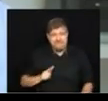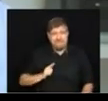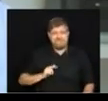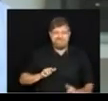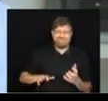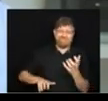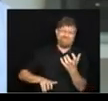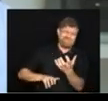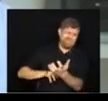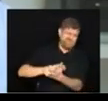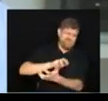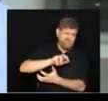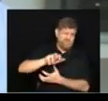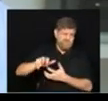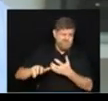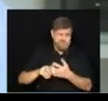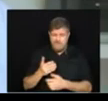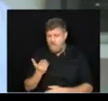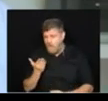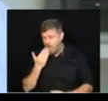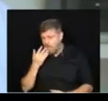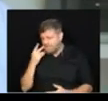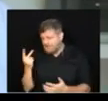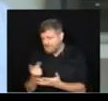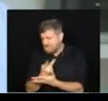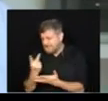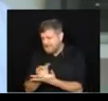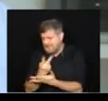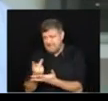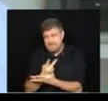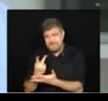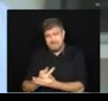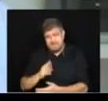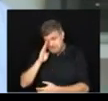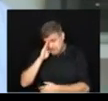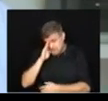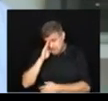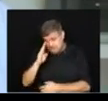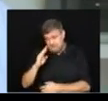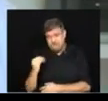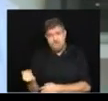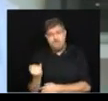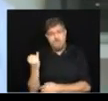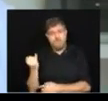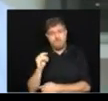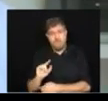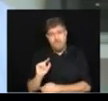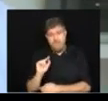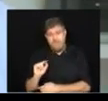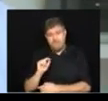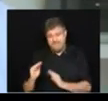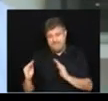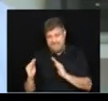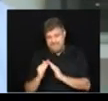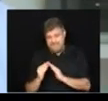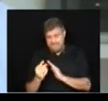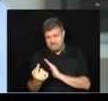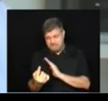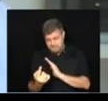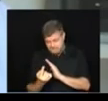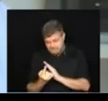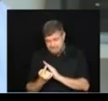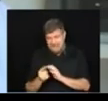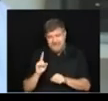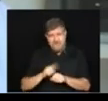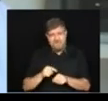bagunçou muito a alimentação. E, sobretudo, uma questão importante é que esse confinamento durante o período